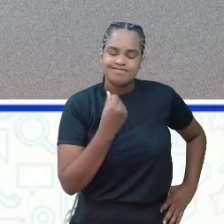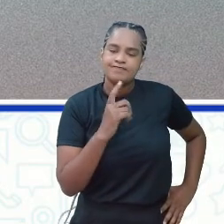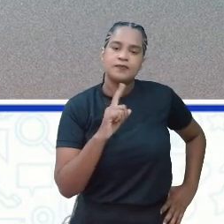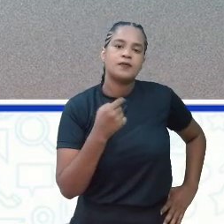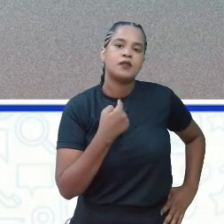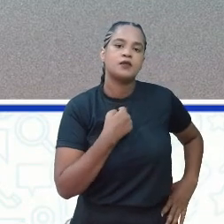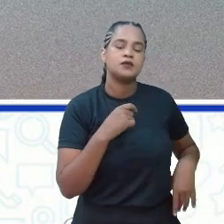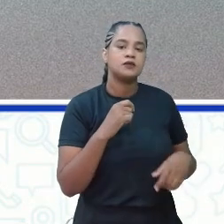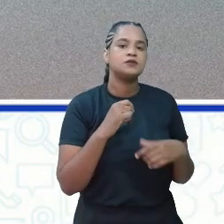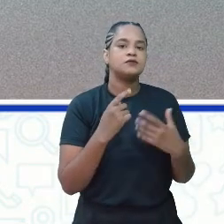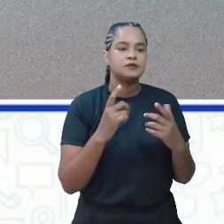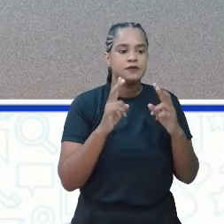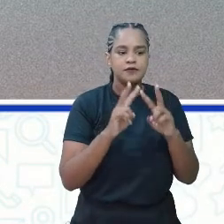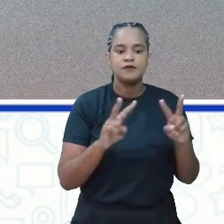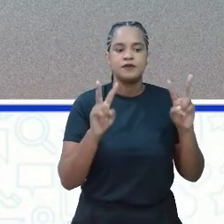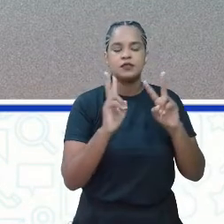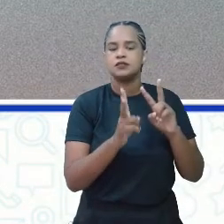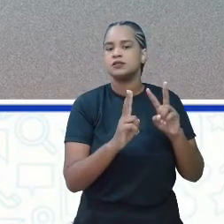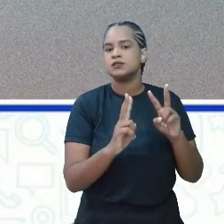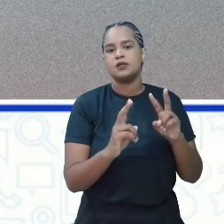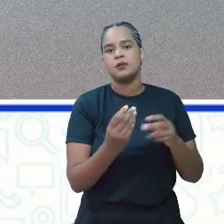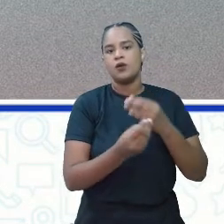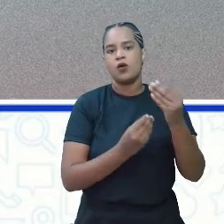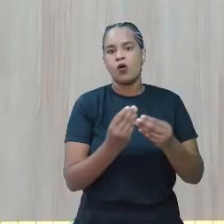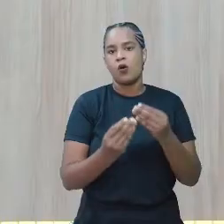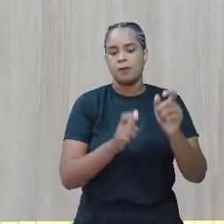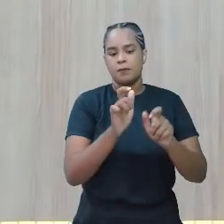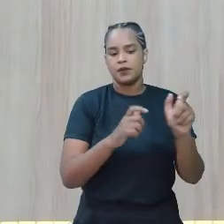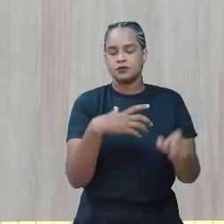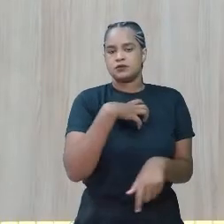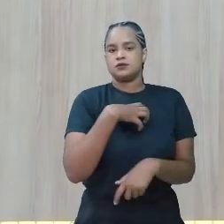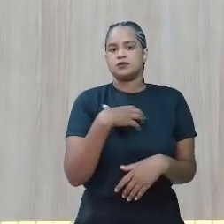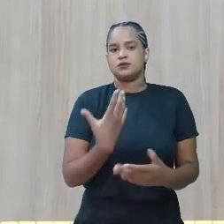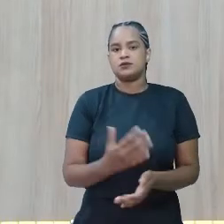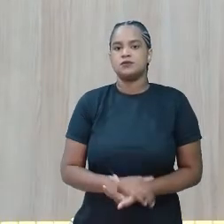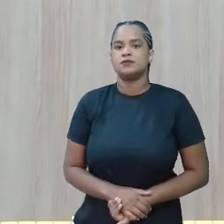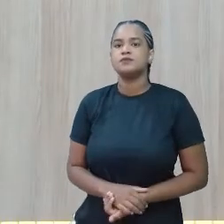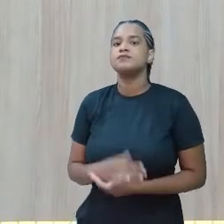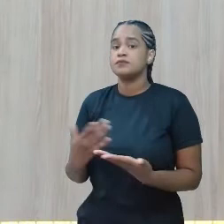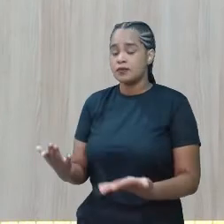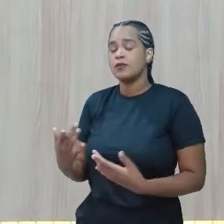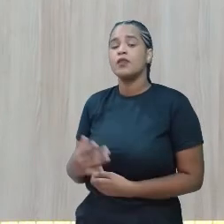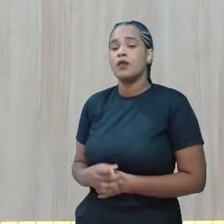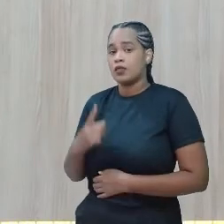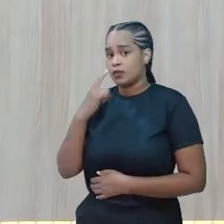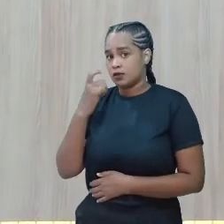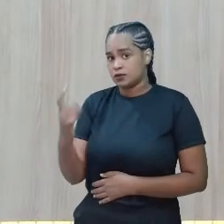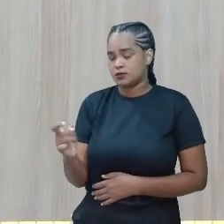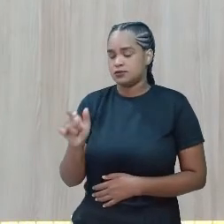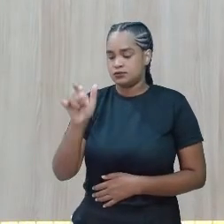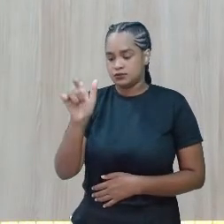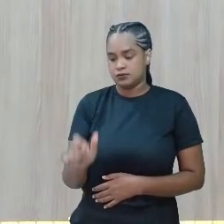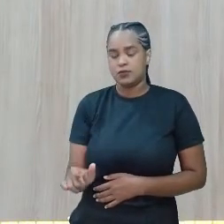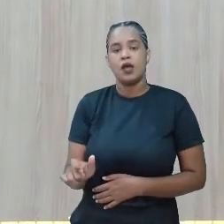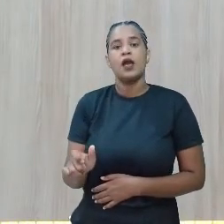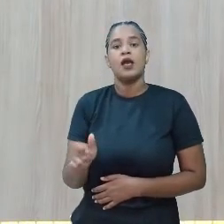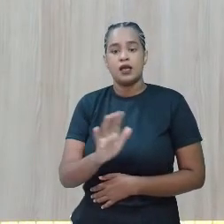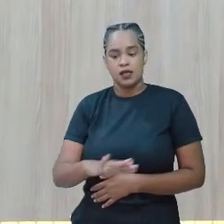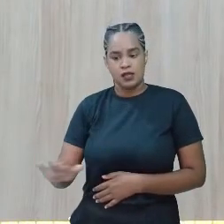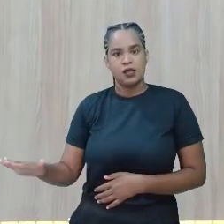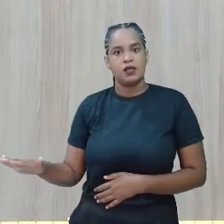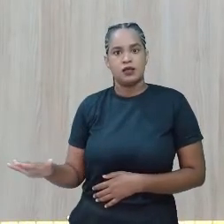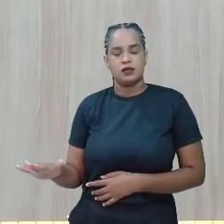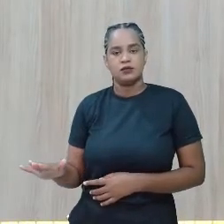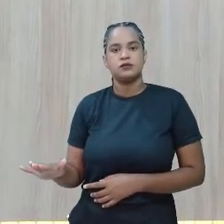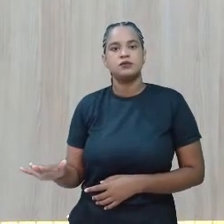acompanhamos o que acontece. Então, é interessante aqui. Aquela criança, a atitude da Mônica